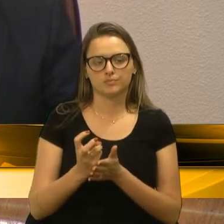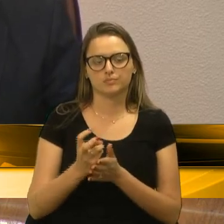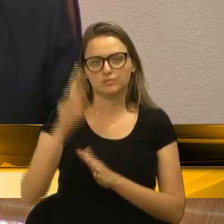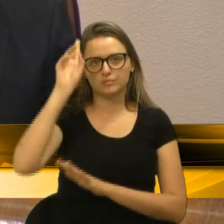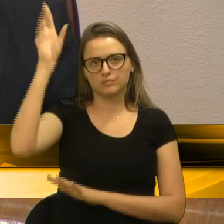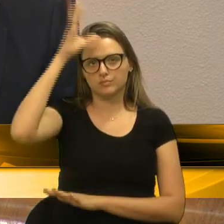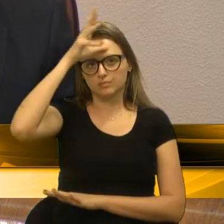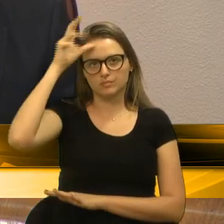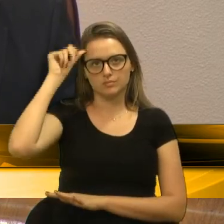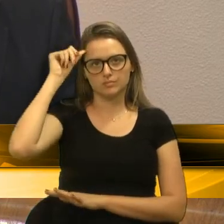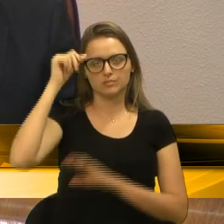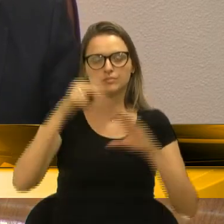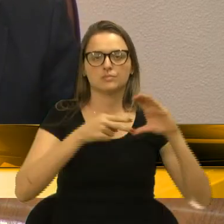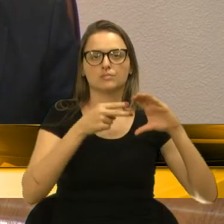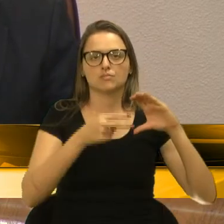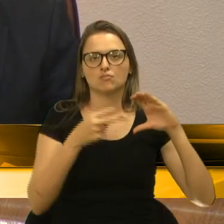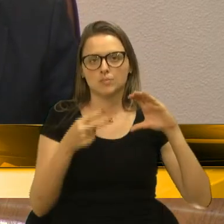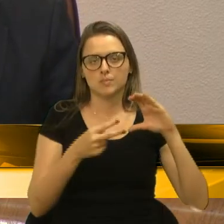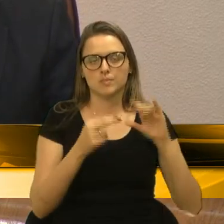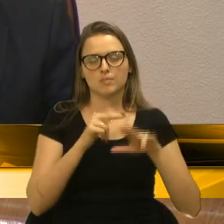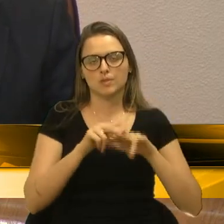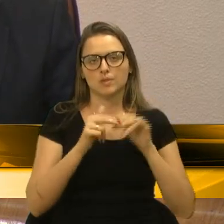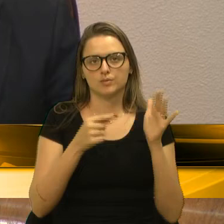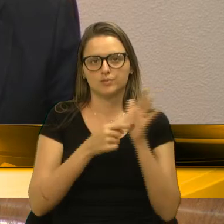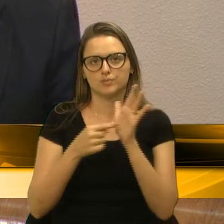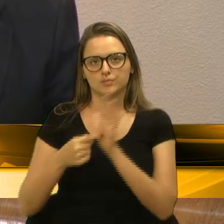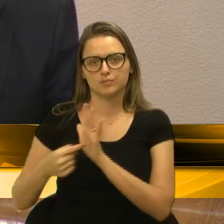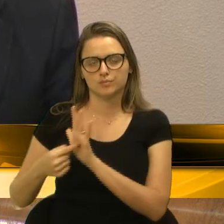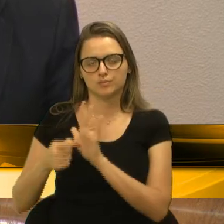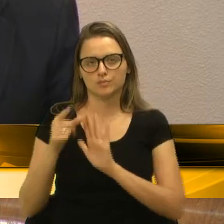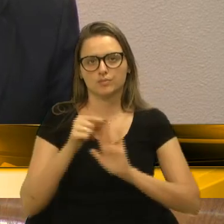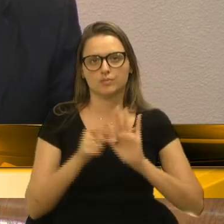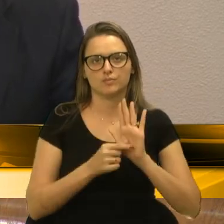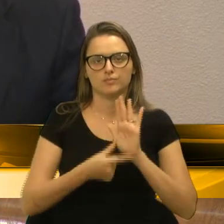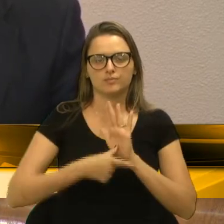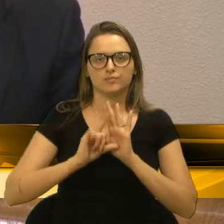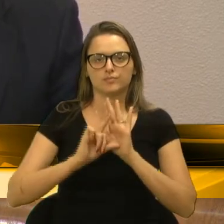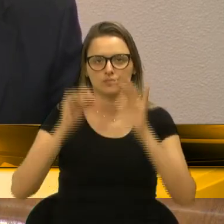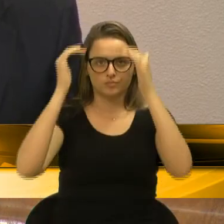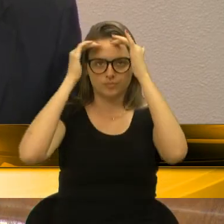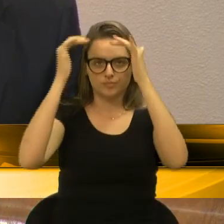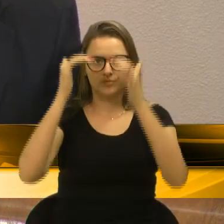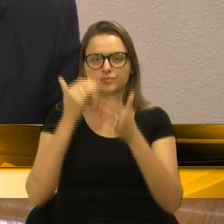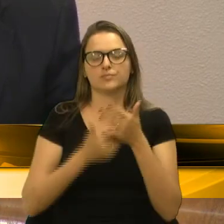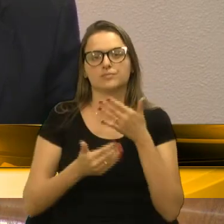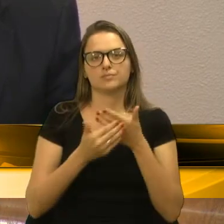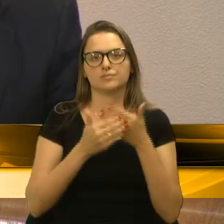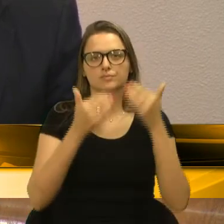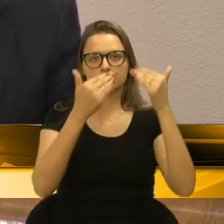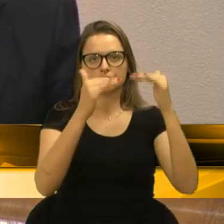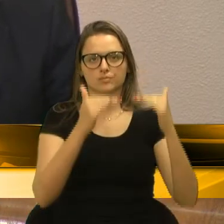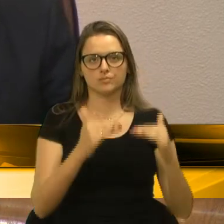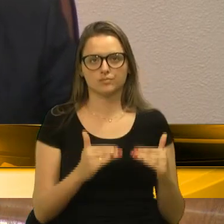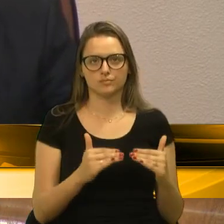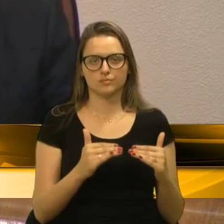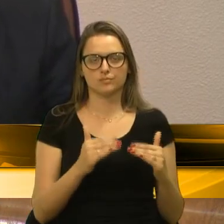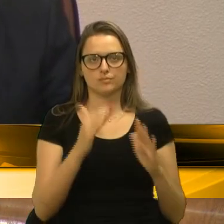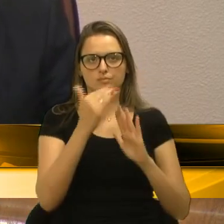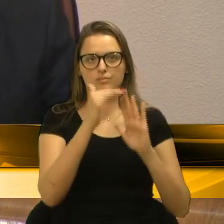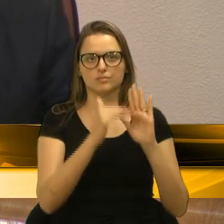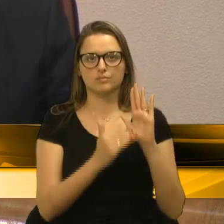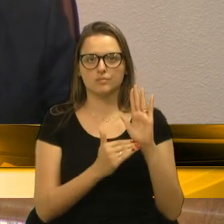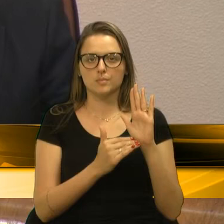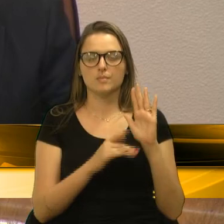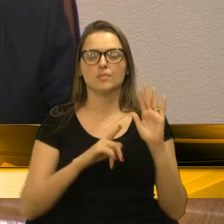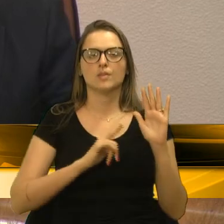prefeito pela Câmara por infrações definidas no artigo anterior obedecerá o seguinte rito de outro